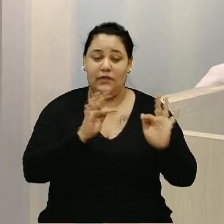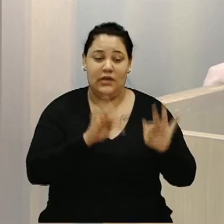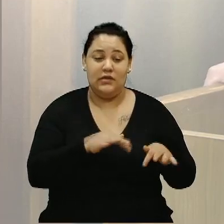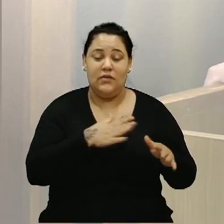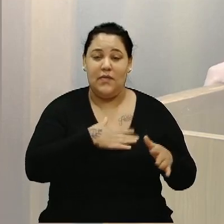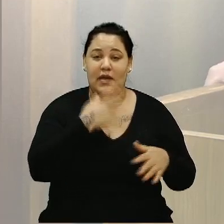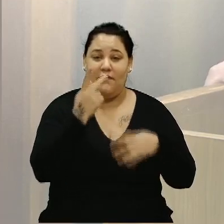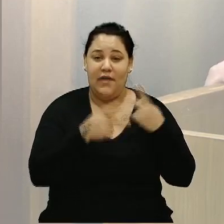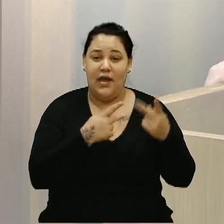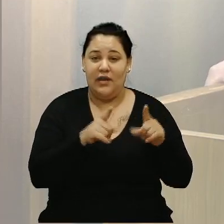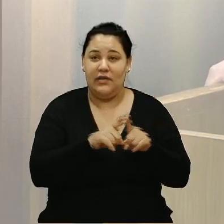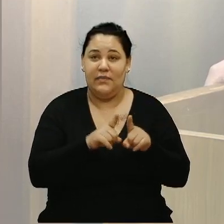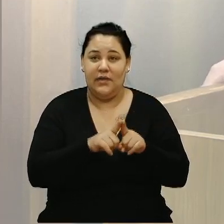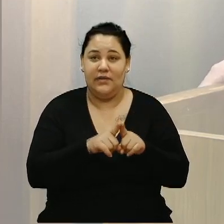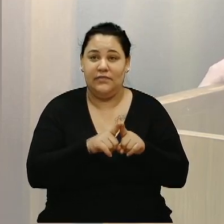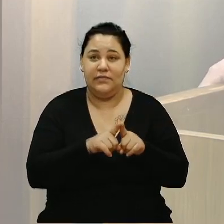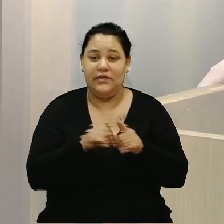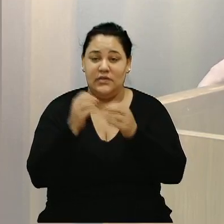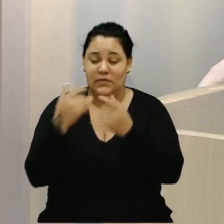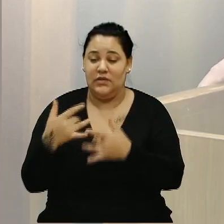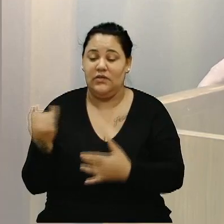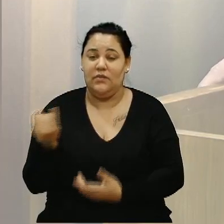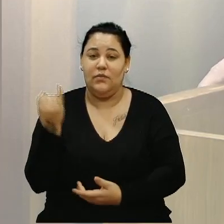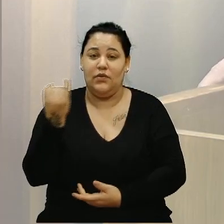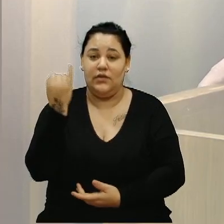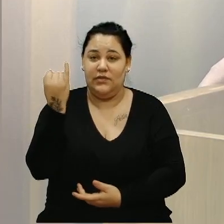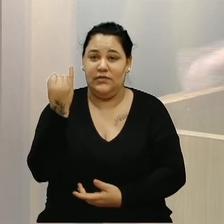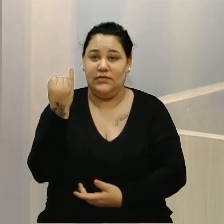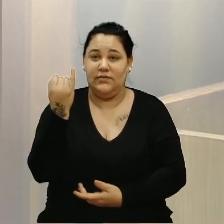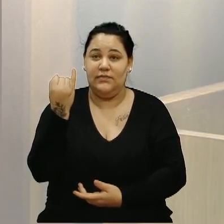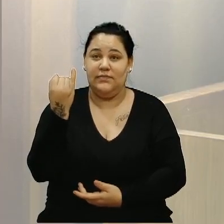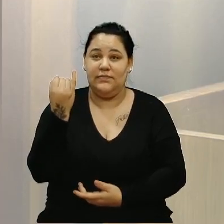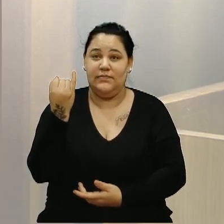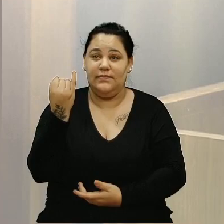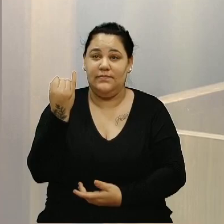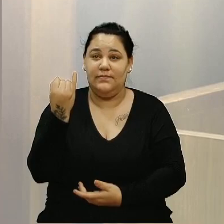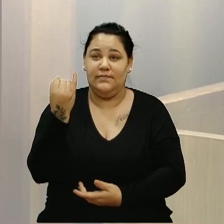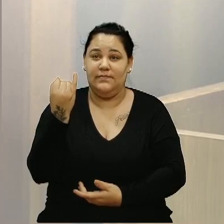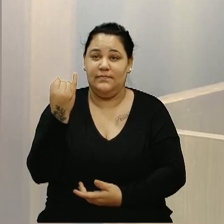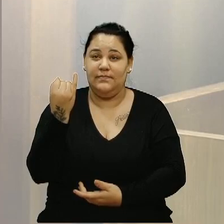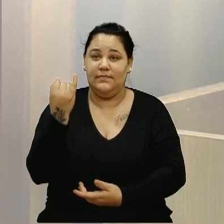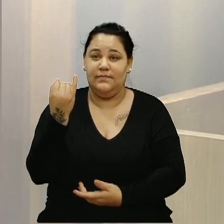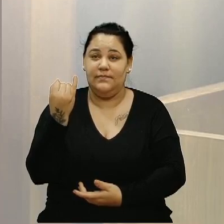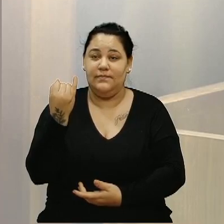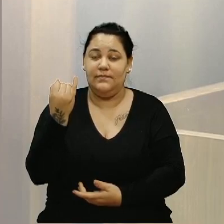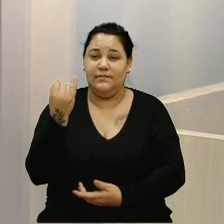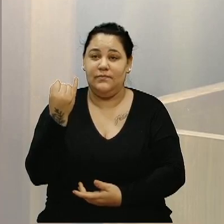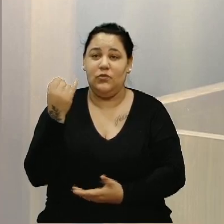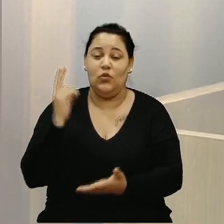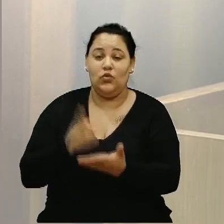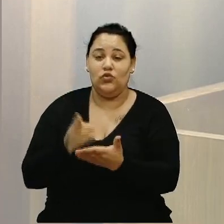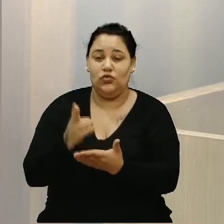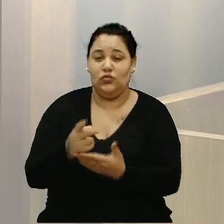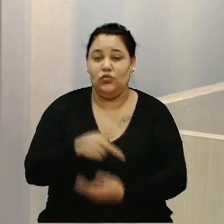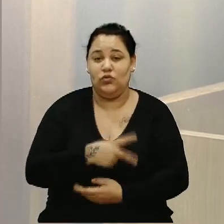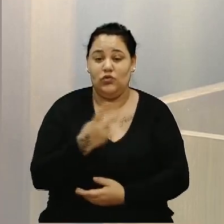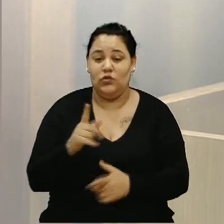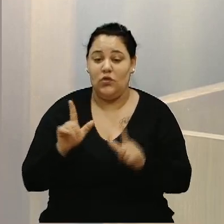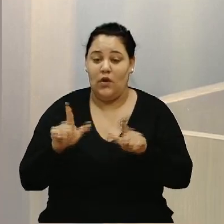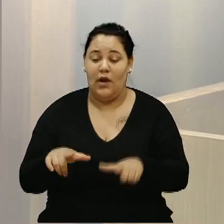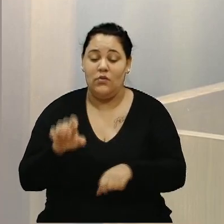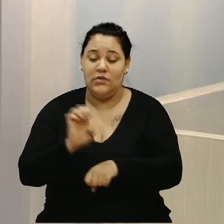fala destacando a importância de uma relação permanente entre os dois órgãos federados,